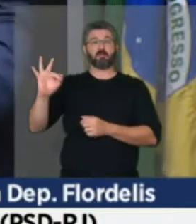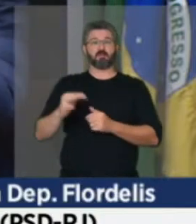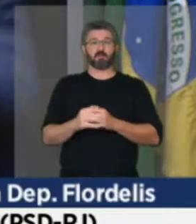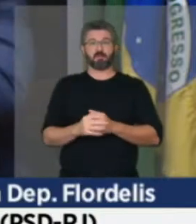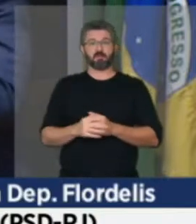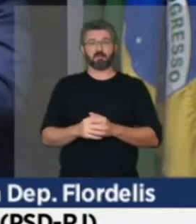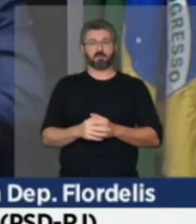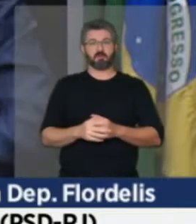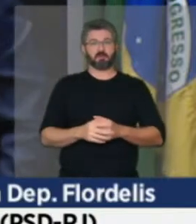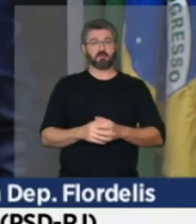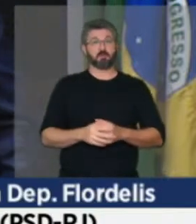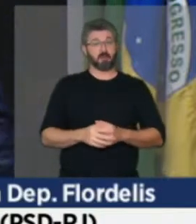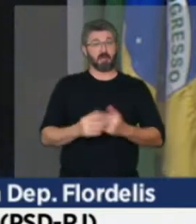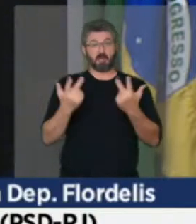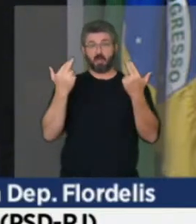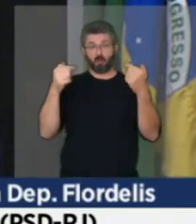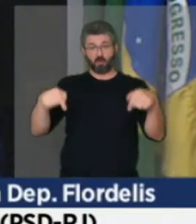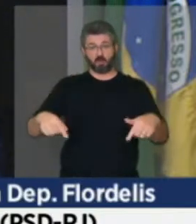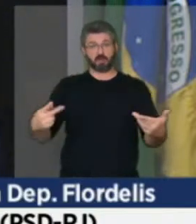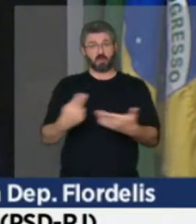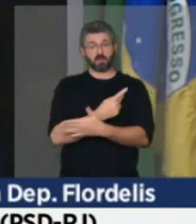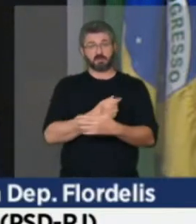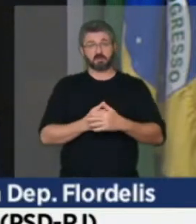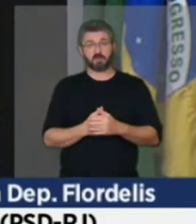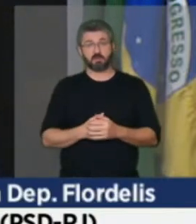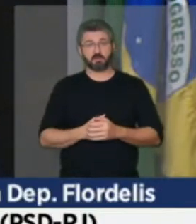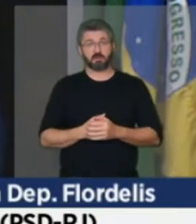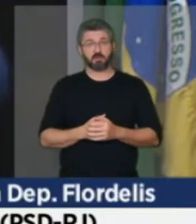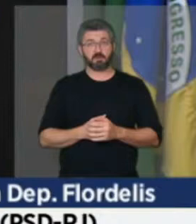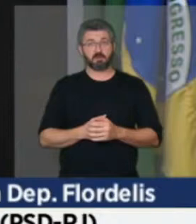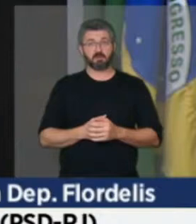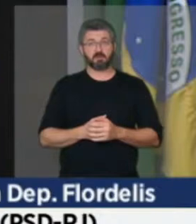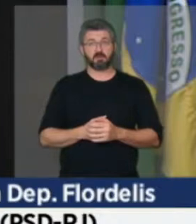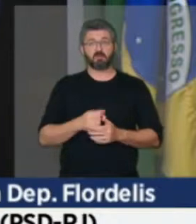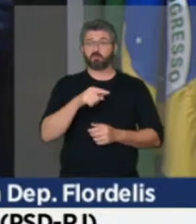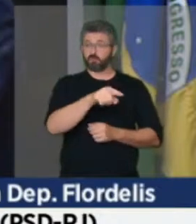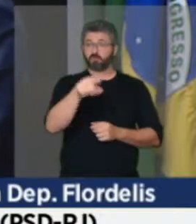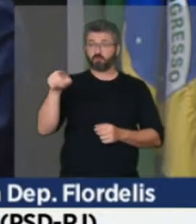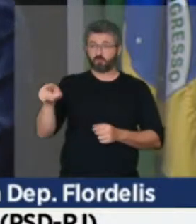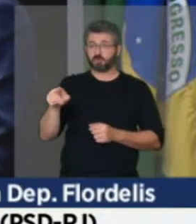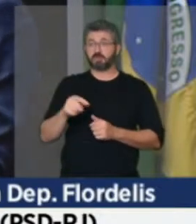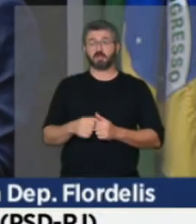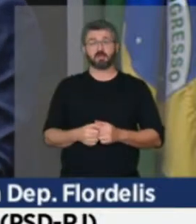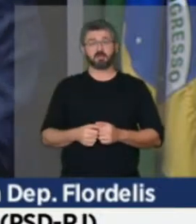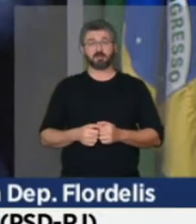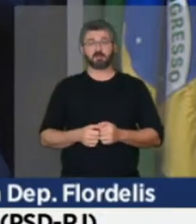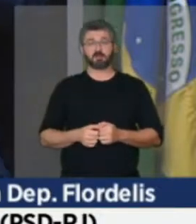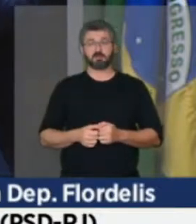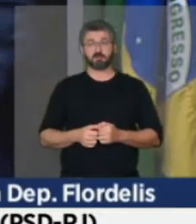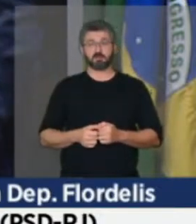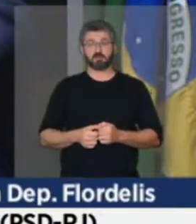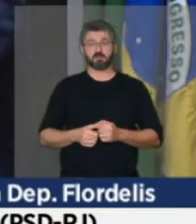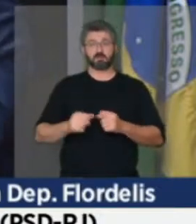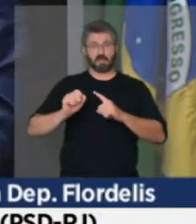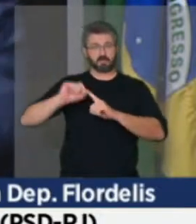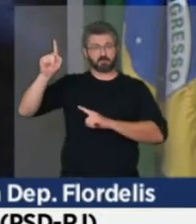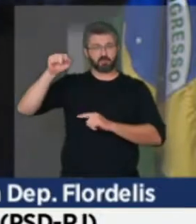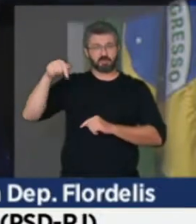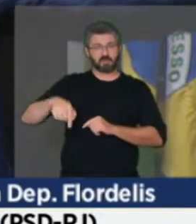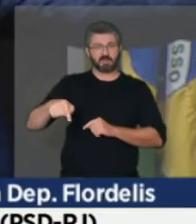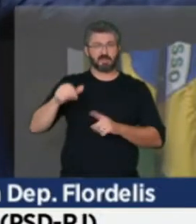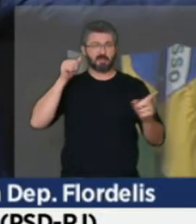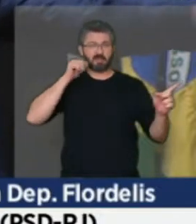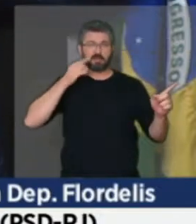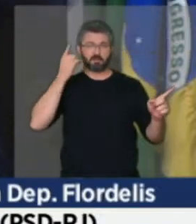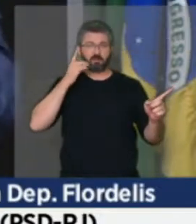Esse é o caso que nós estamos aqui a tratar. Os senhores e as senhoras, expulsando desta casa a Flor de